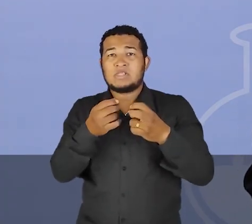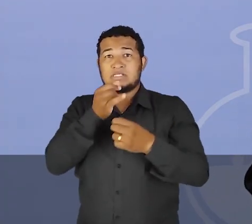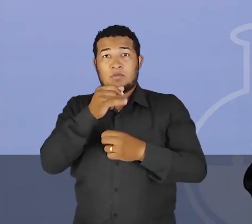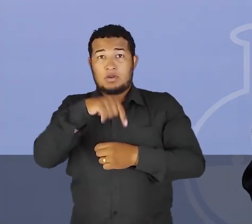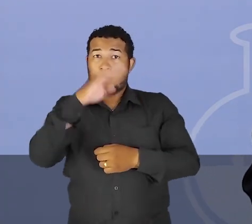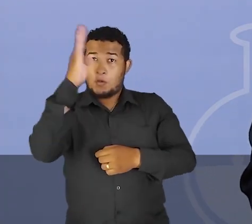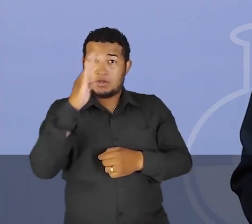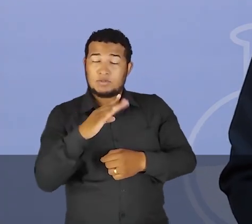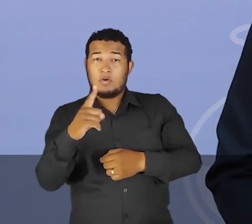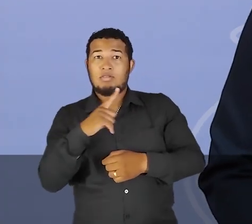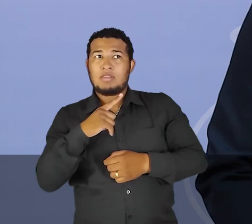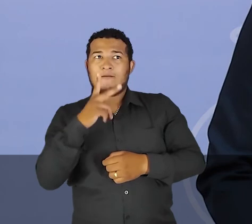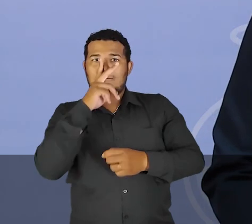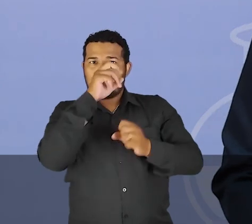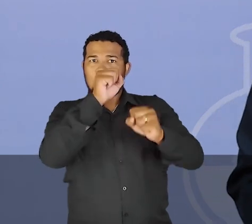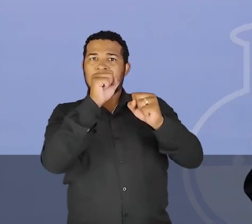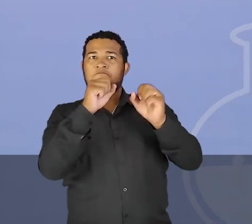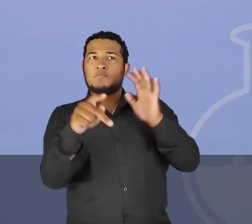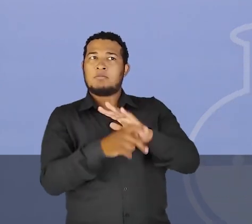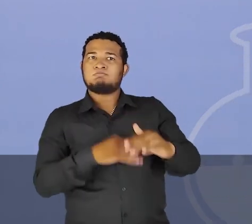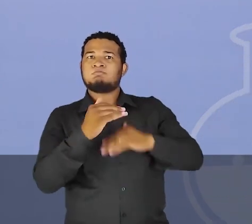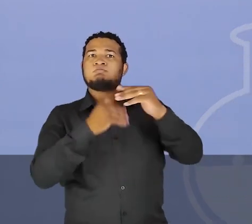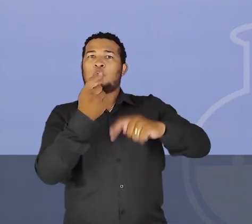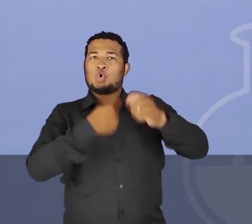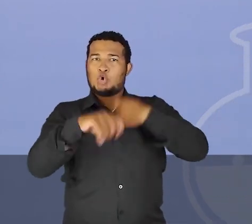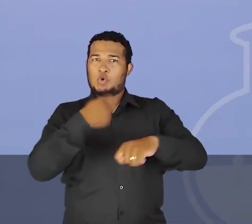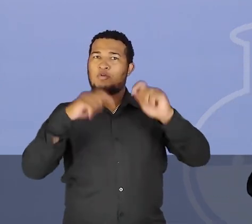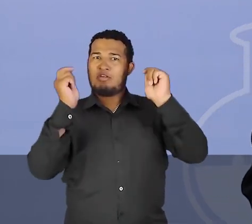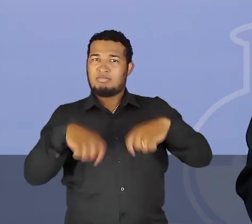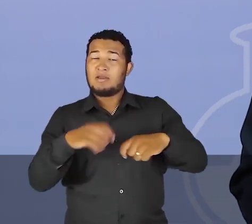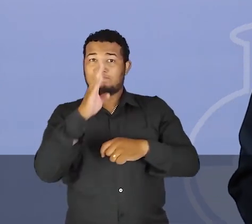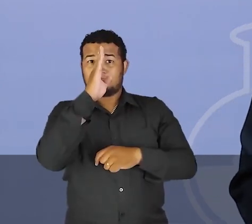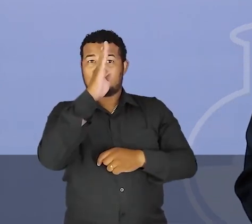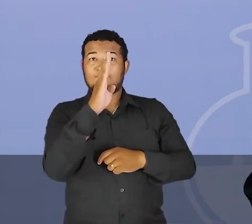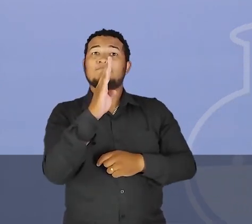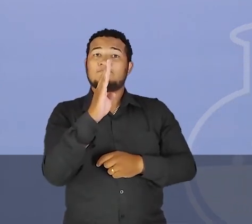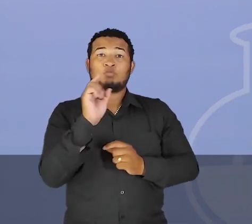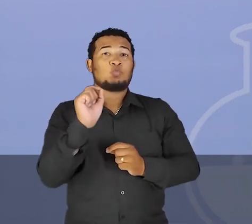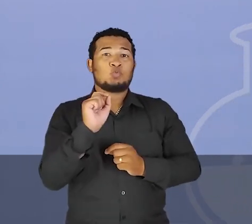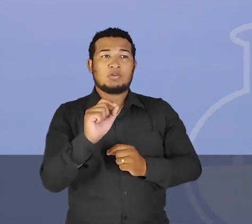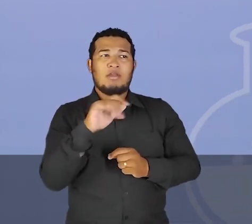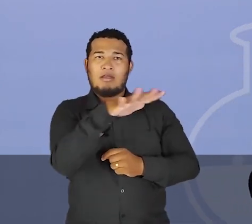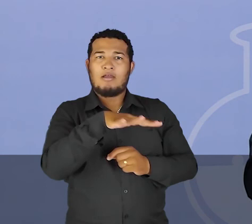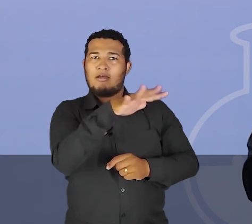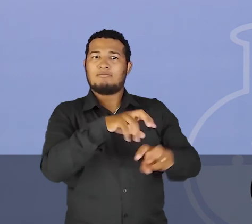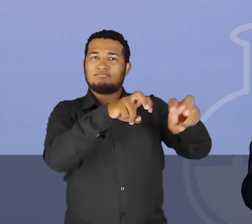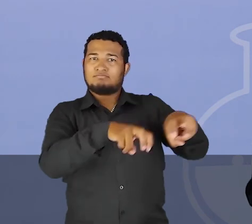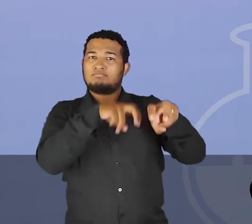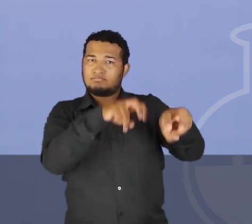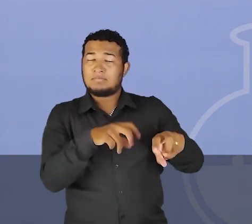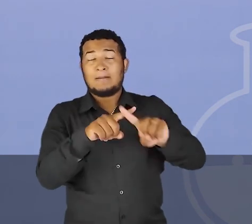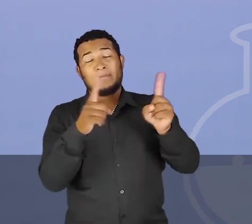Brasil tem um grande potencial de desenvolvimento econômico, principalmente na agricultura.